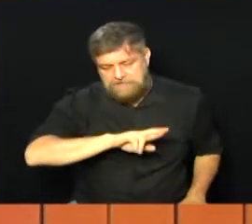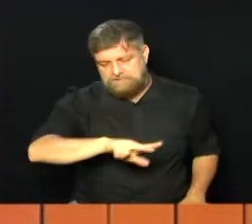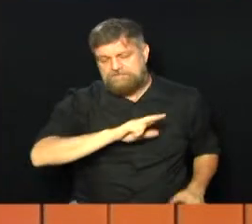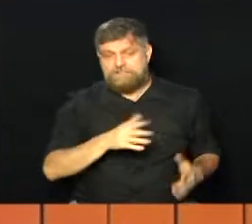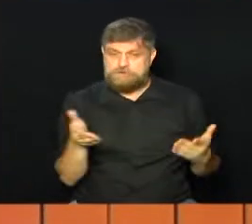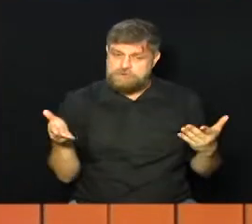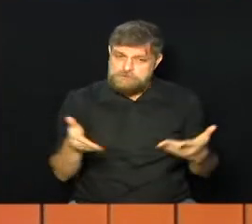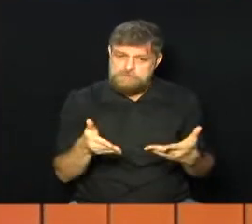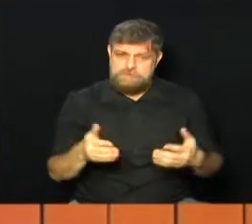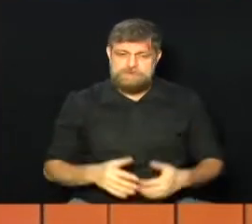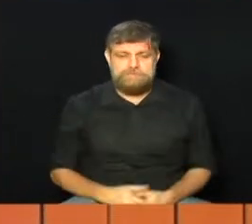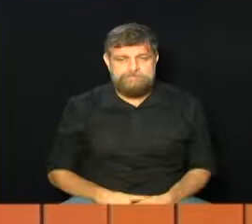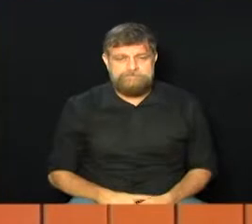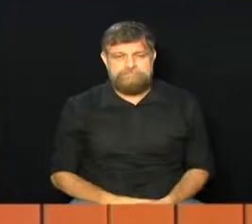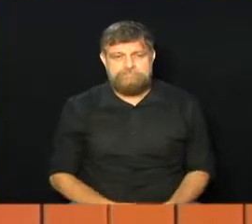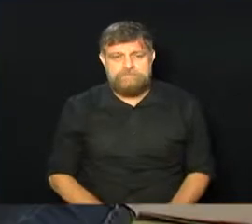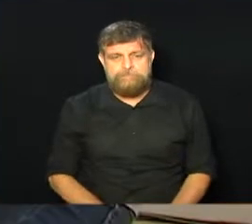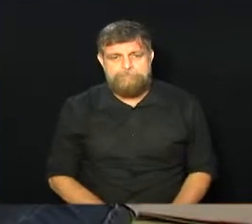né, Eduardo?